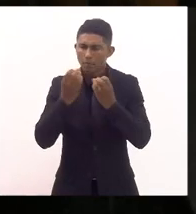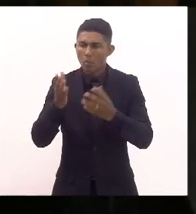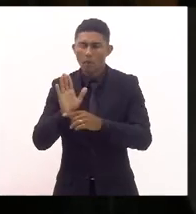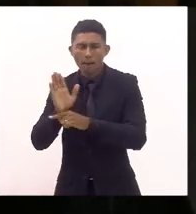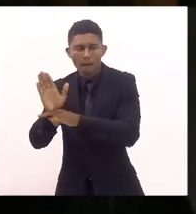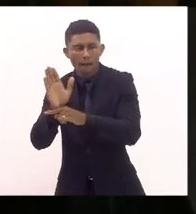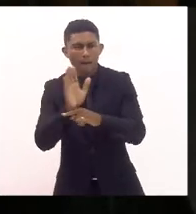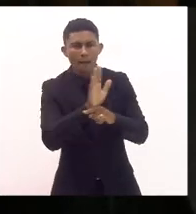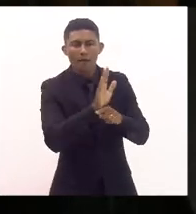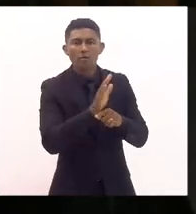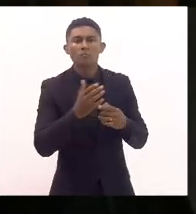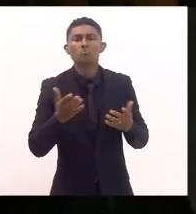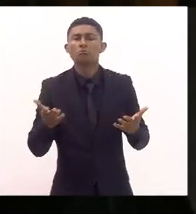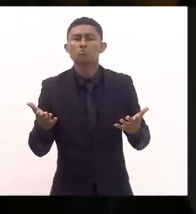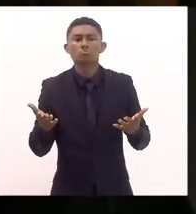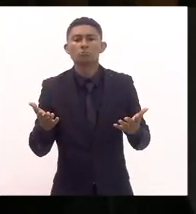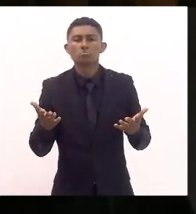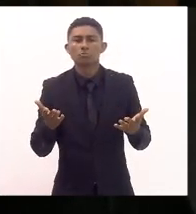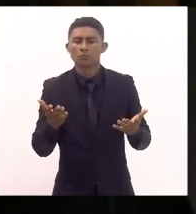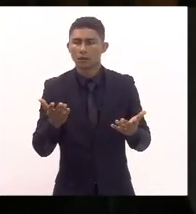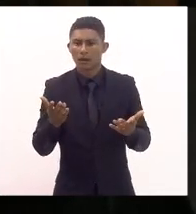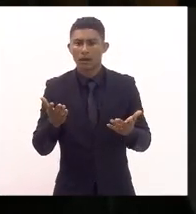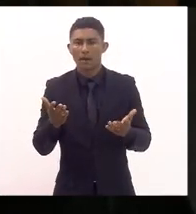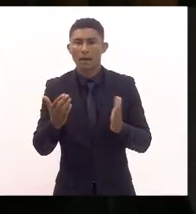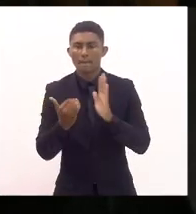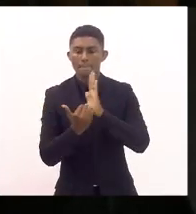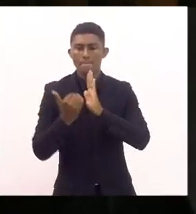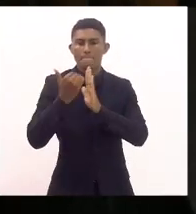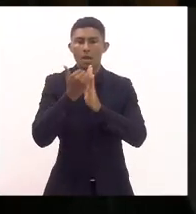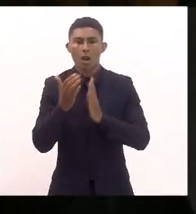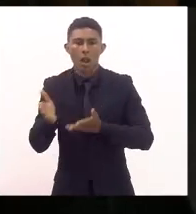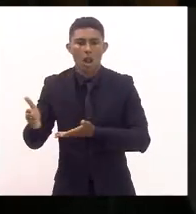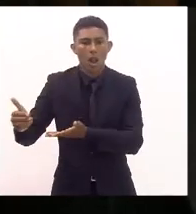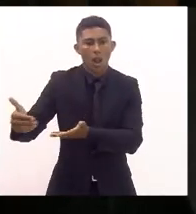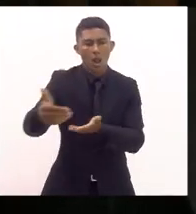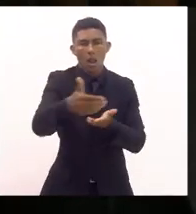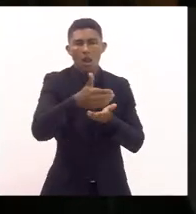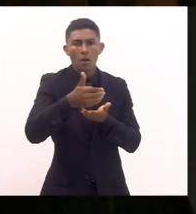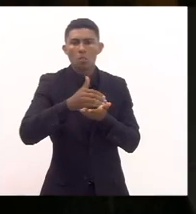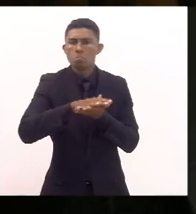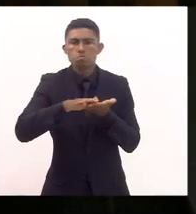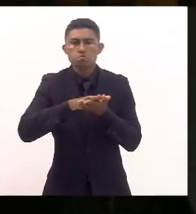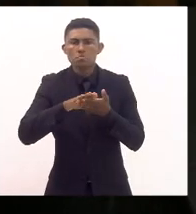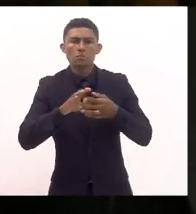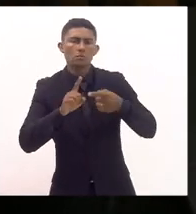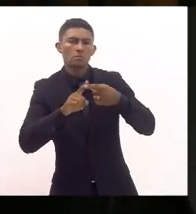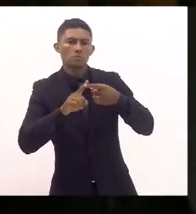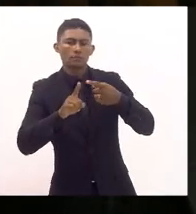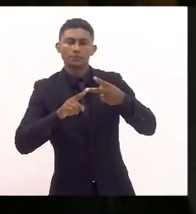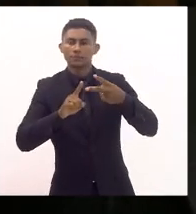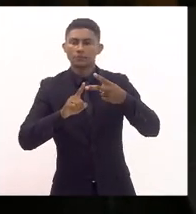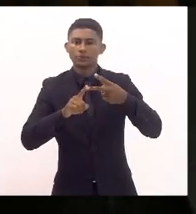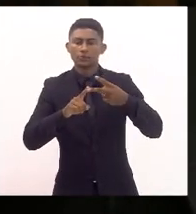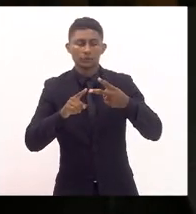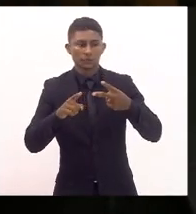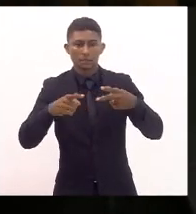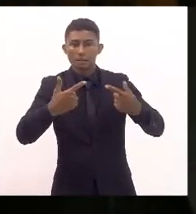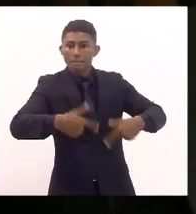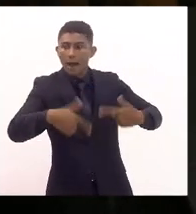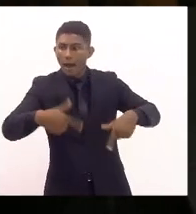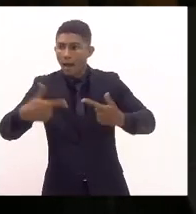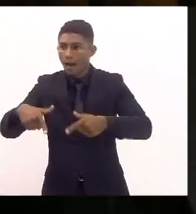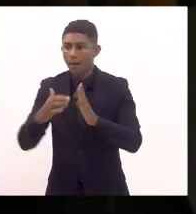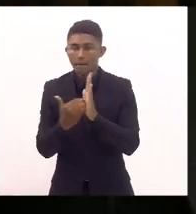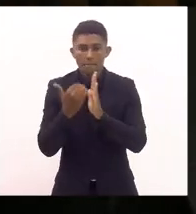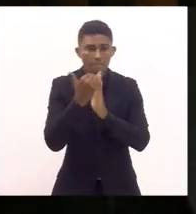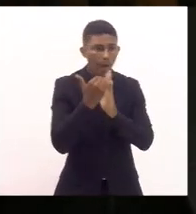geraram um de aumento de arrecadação dois de número de empregos gerados